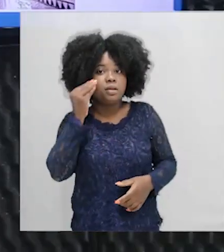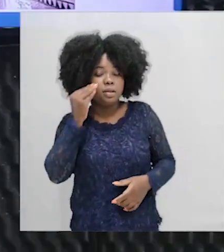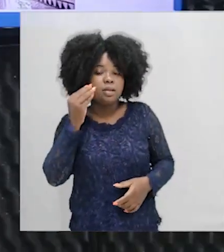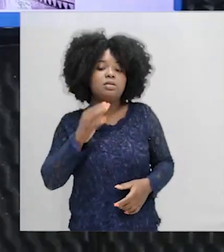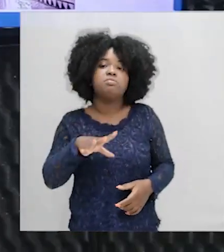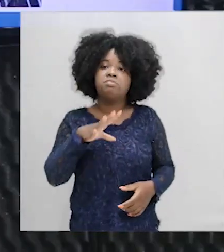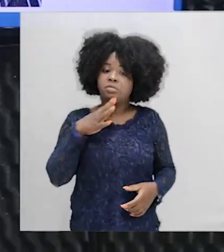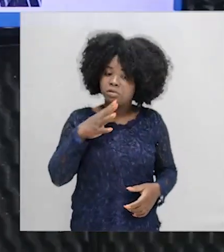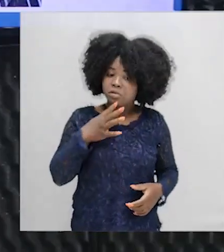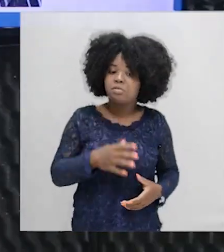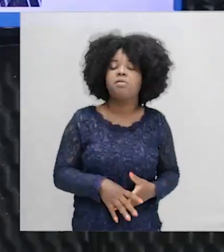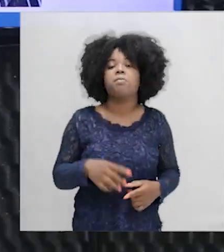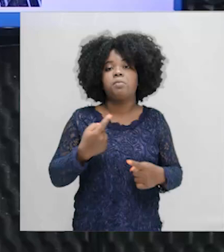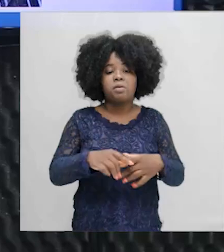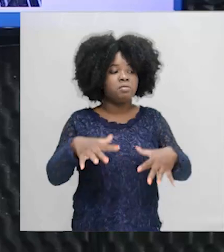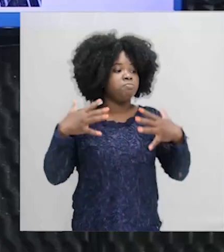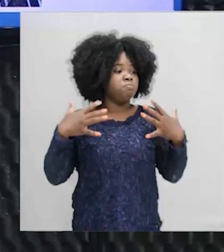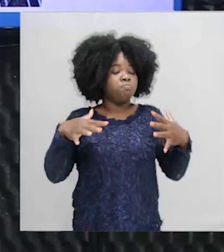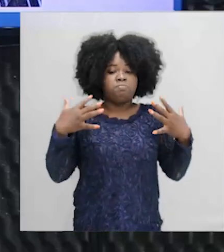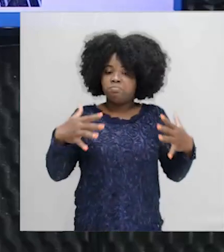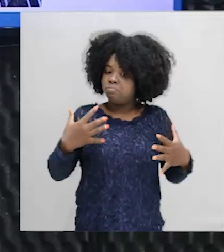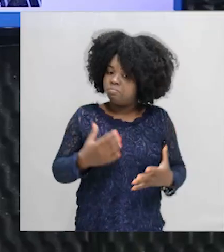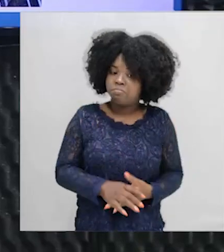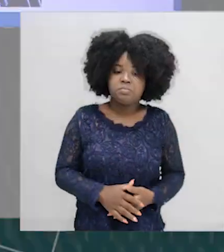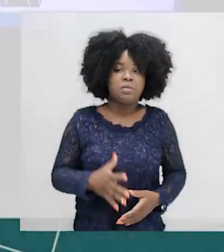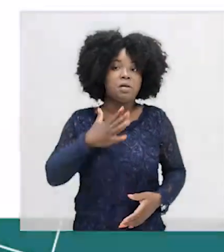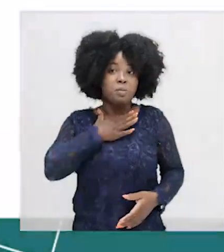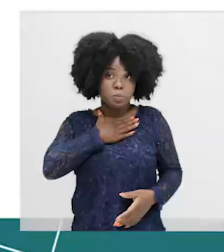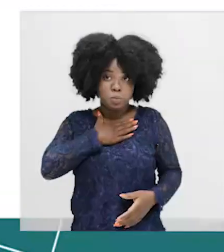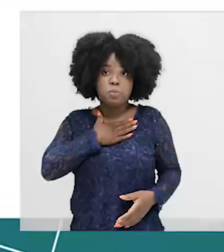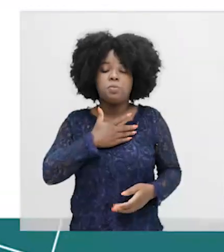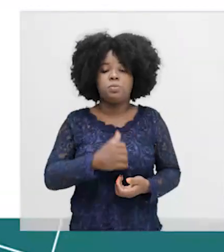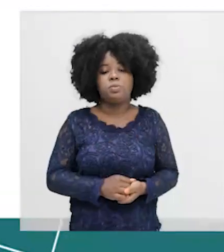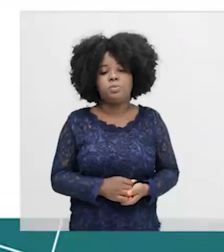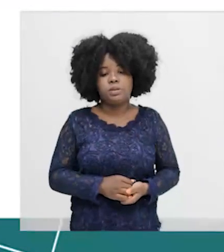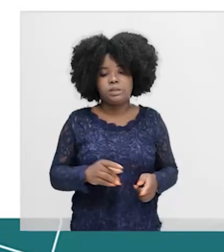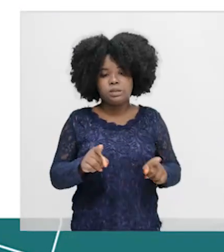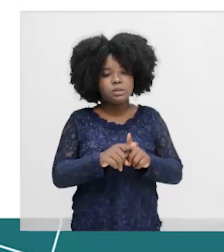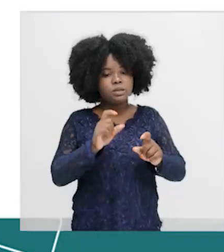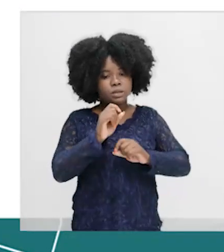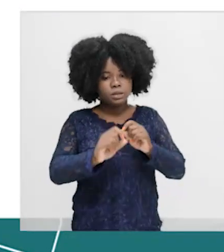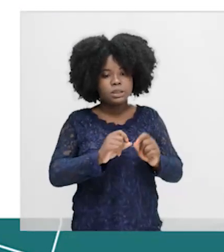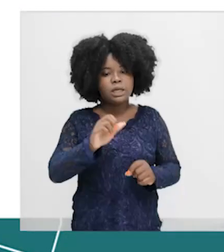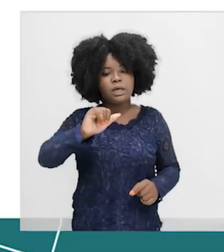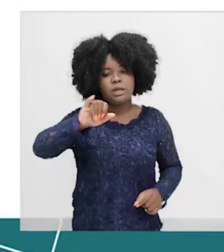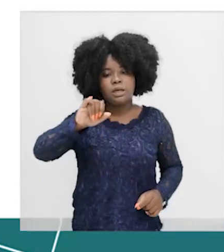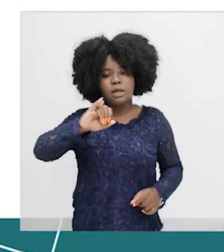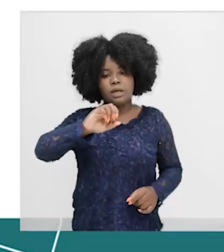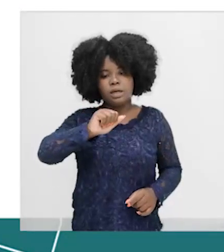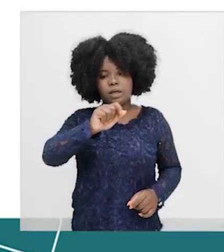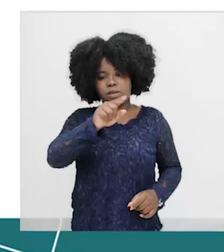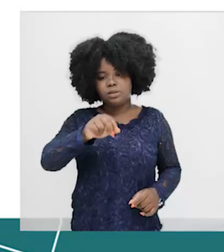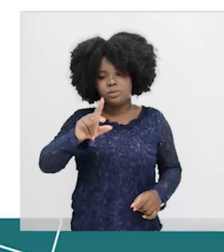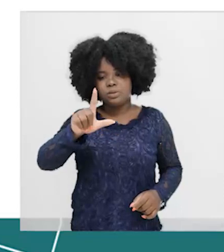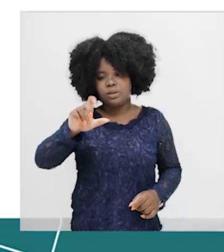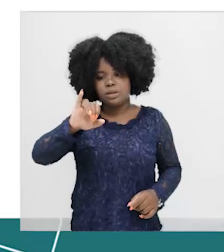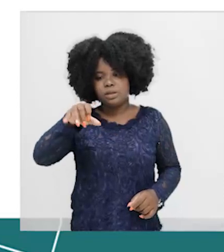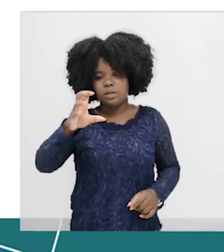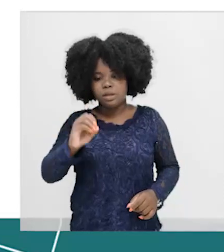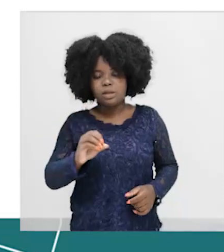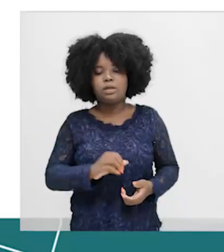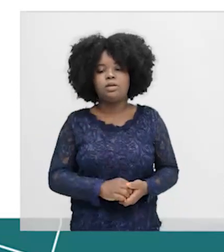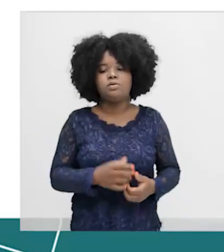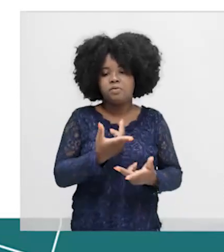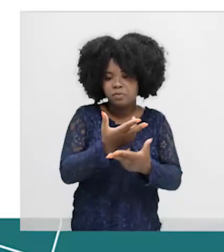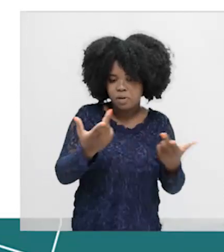eu fiquei impressionado com o local. Gente, olha isso aqui, ó. Azulejos debordados em lápis lazuli,